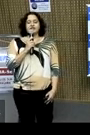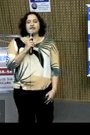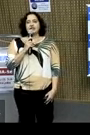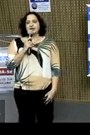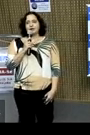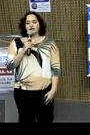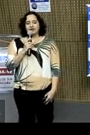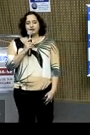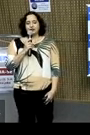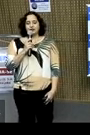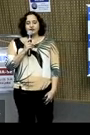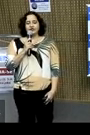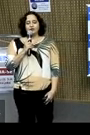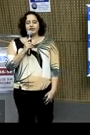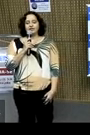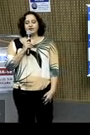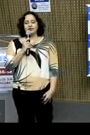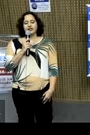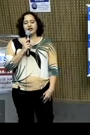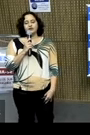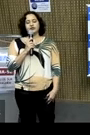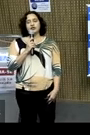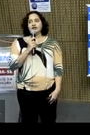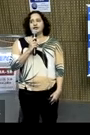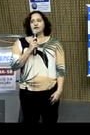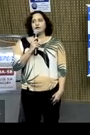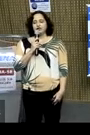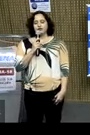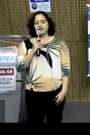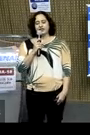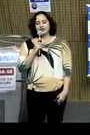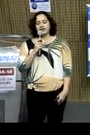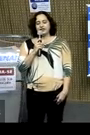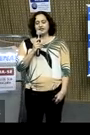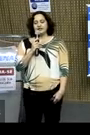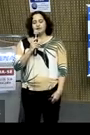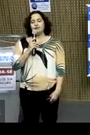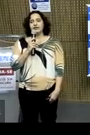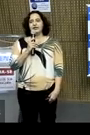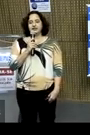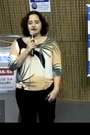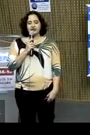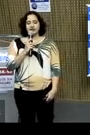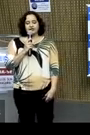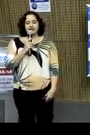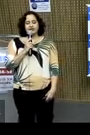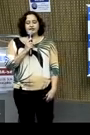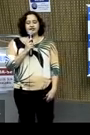solicitados, 60 aprovados, 55 negados, devolvidos 76,